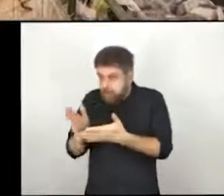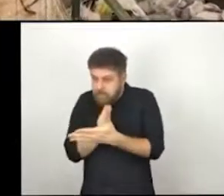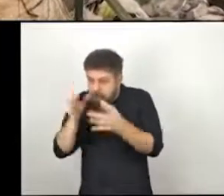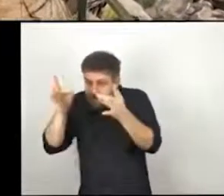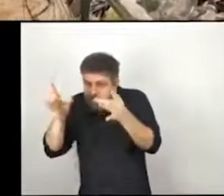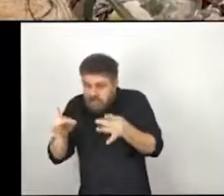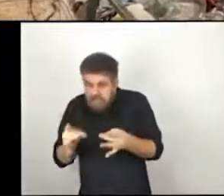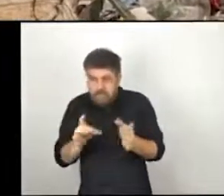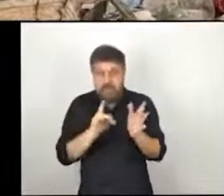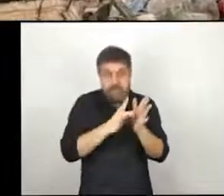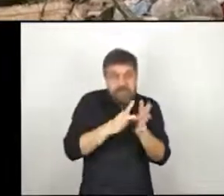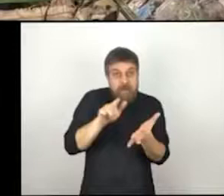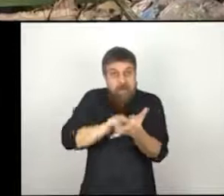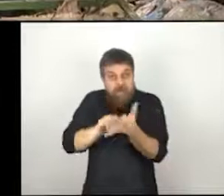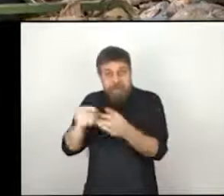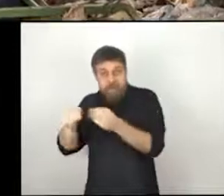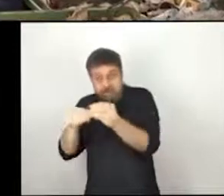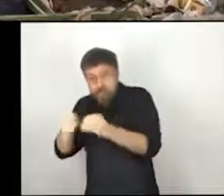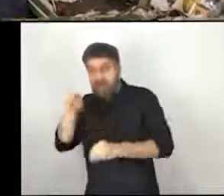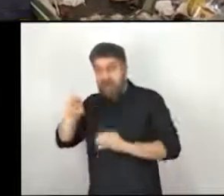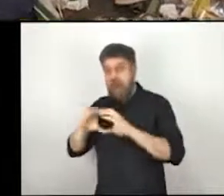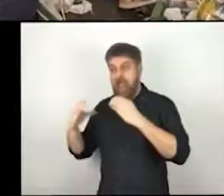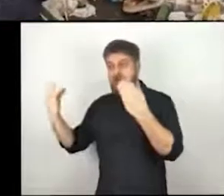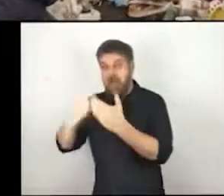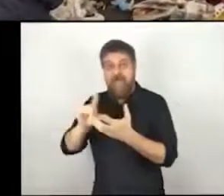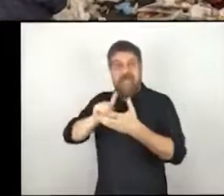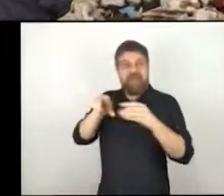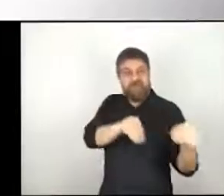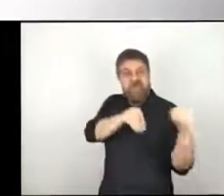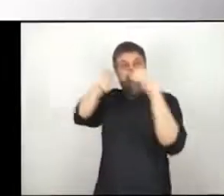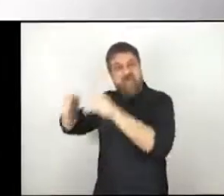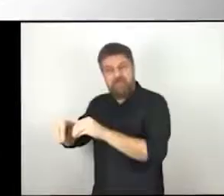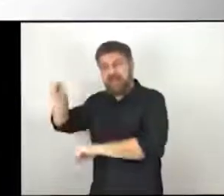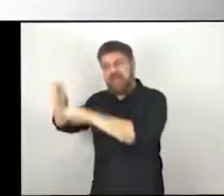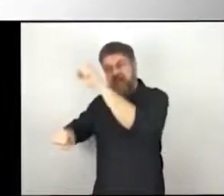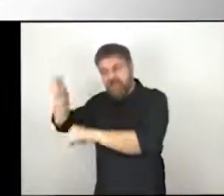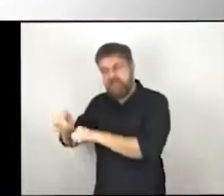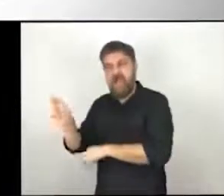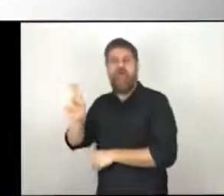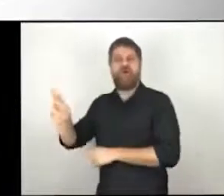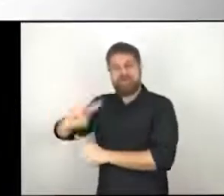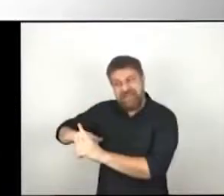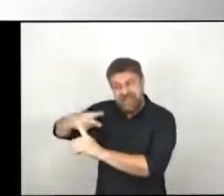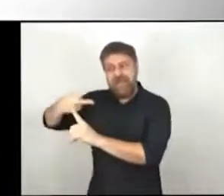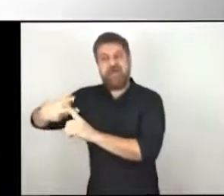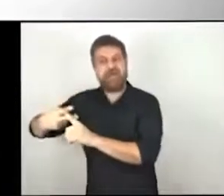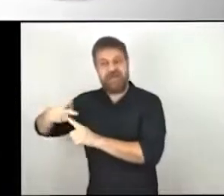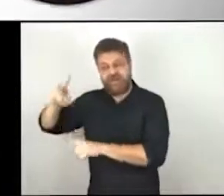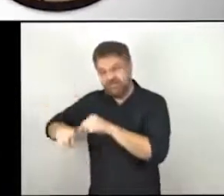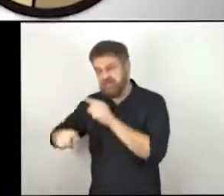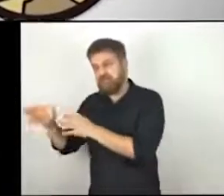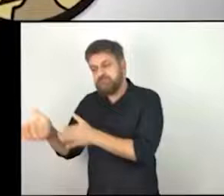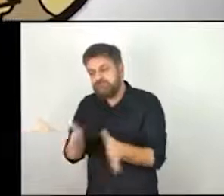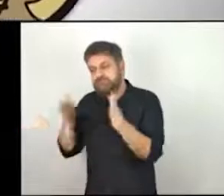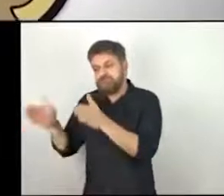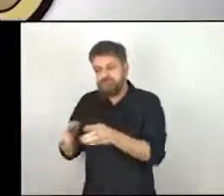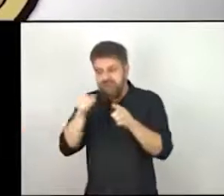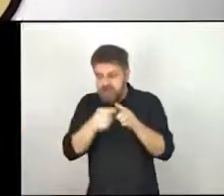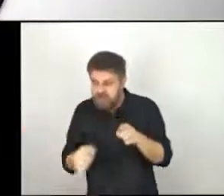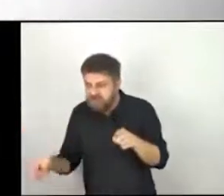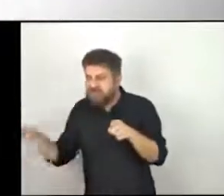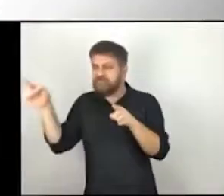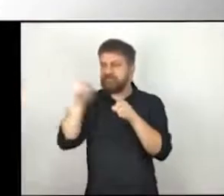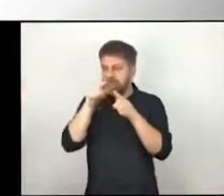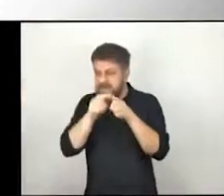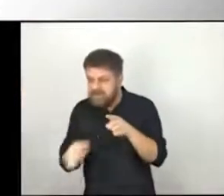uma separação mais fina desse material. Da cooperativa, vai para uma fábrica que reutiliza esse material para produzir outros. Assim, o produto fica